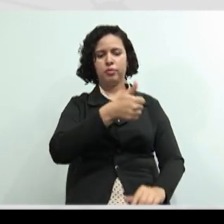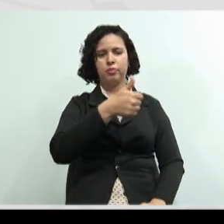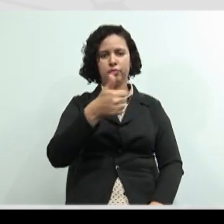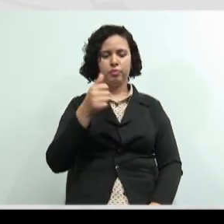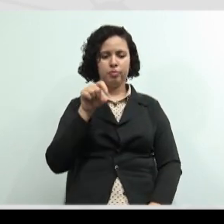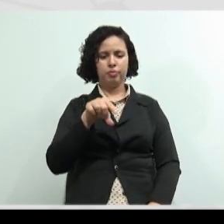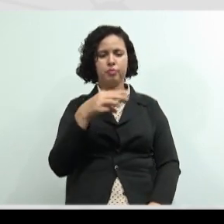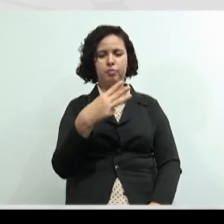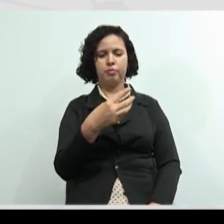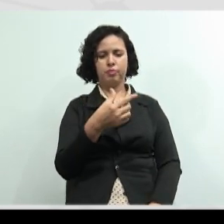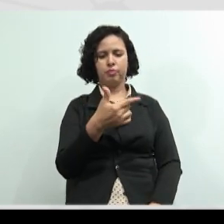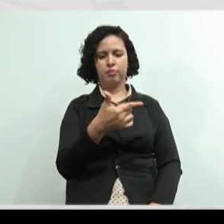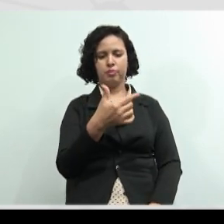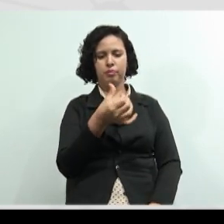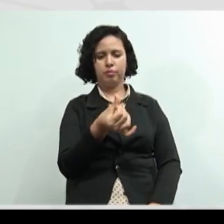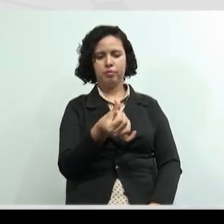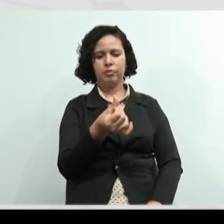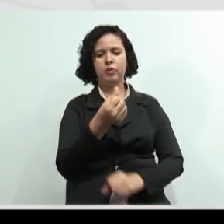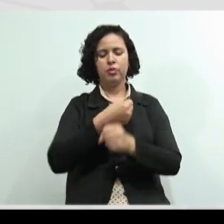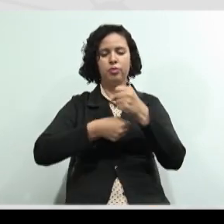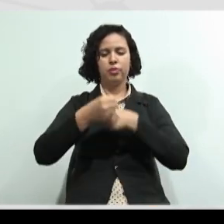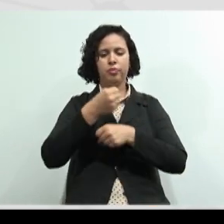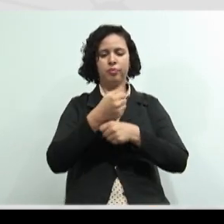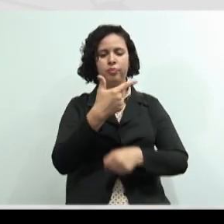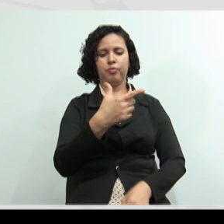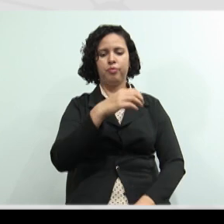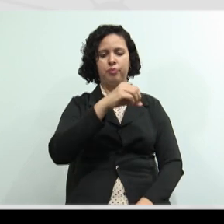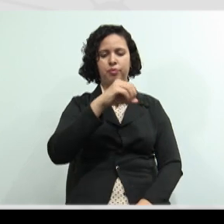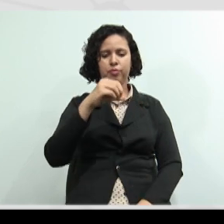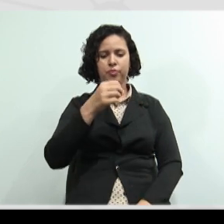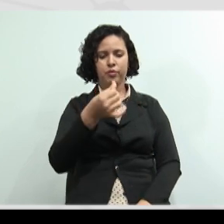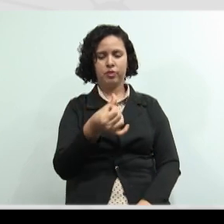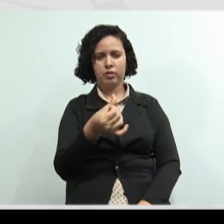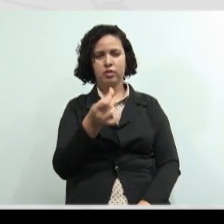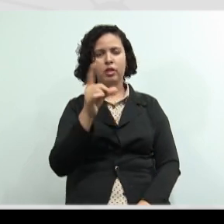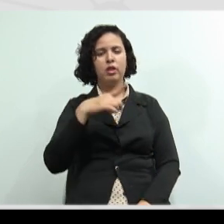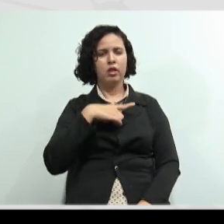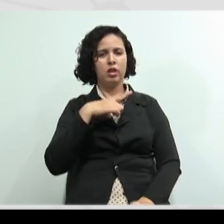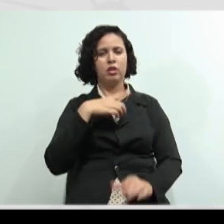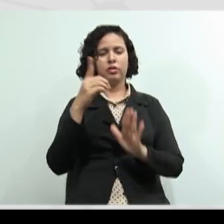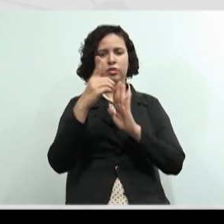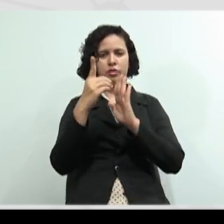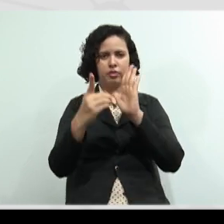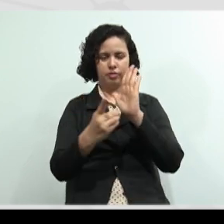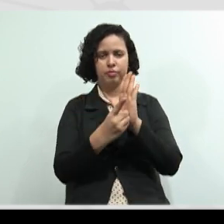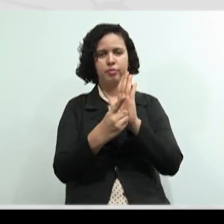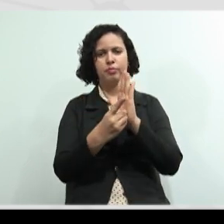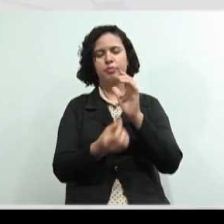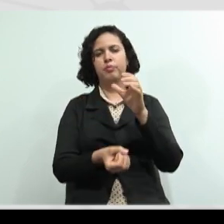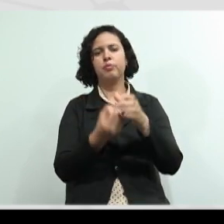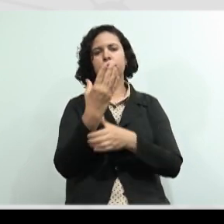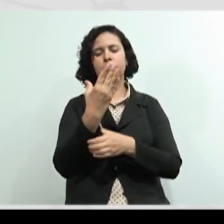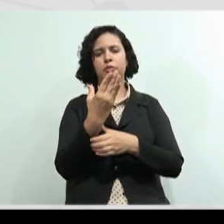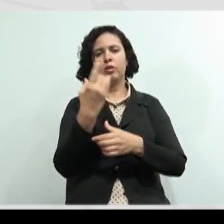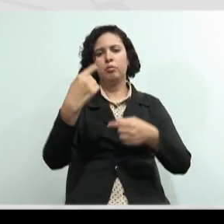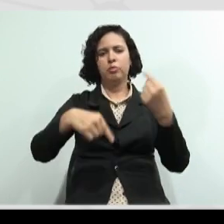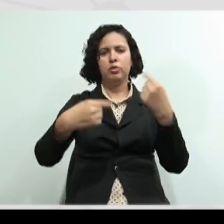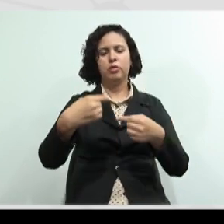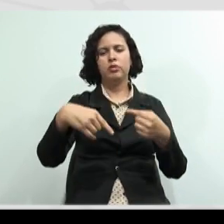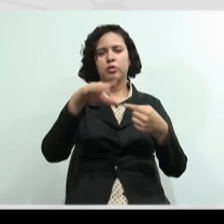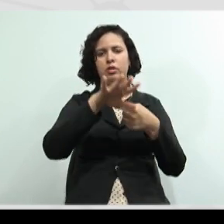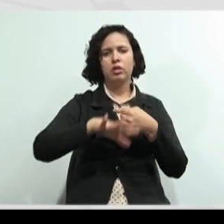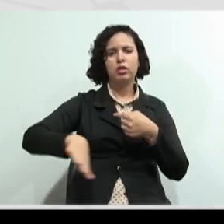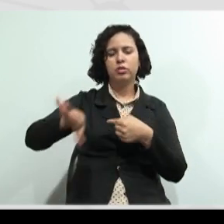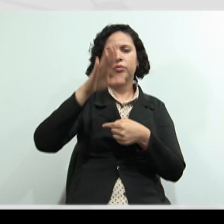11.326, que data de julho de 2006, define as diretrizes para a formulação de uma política nacional da